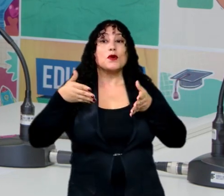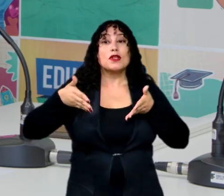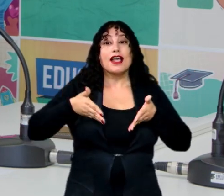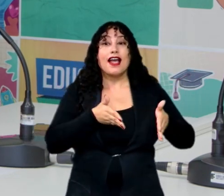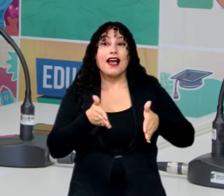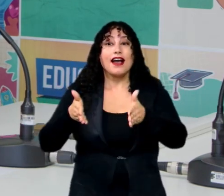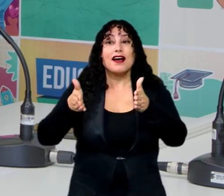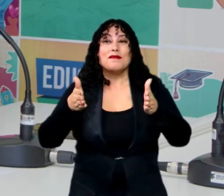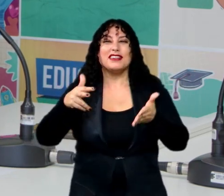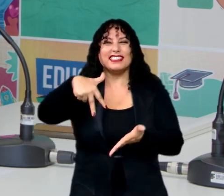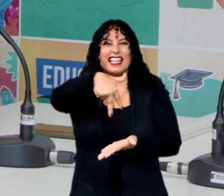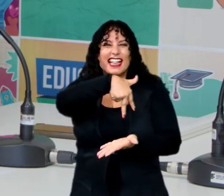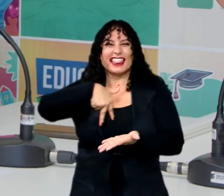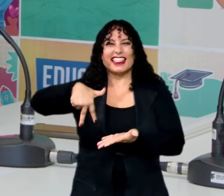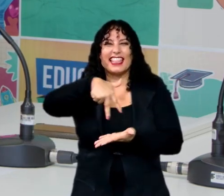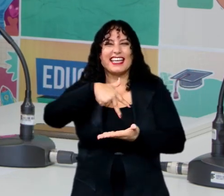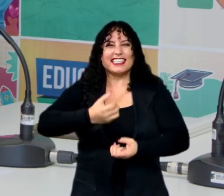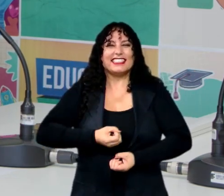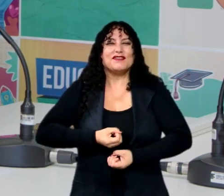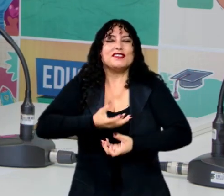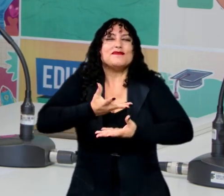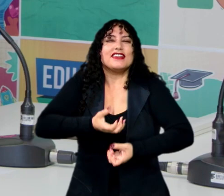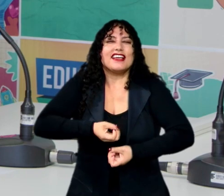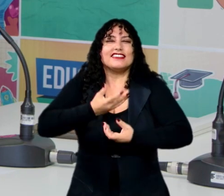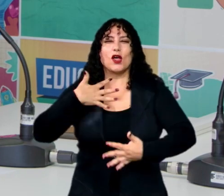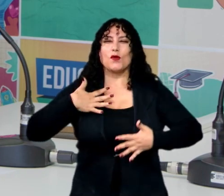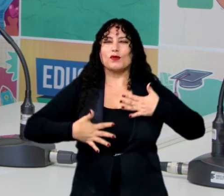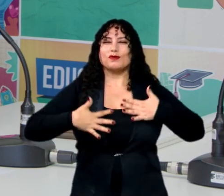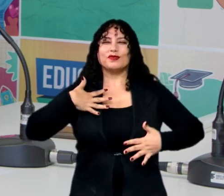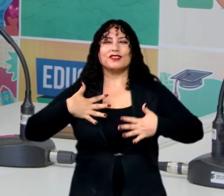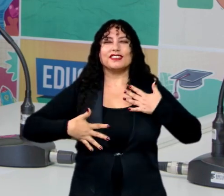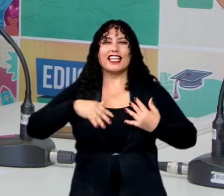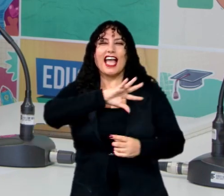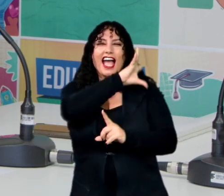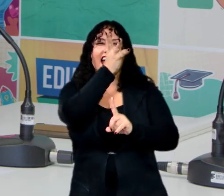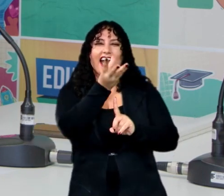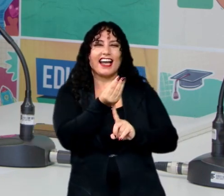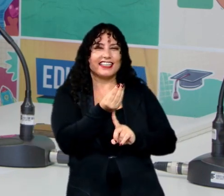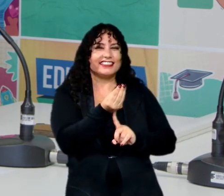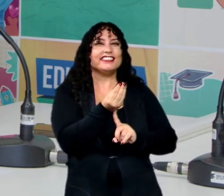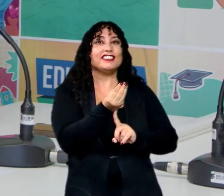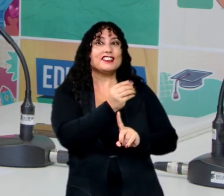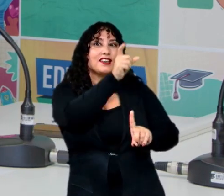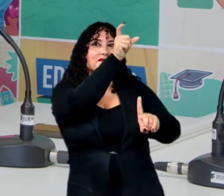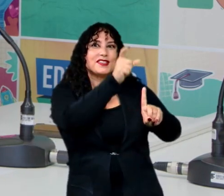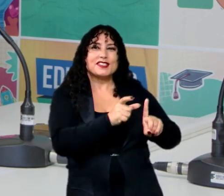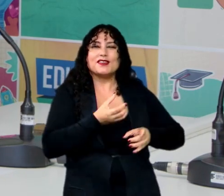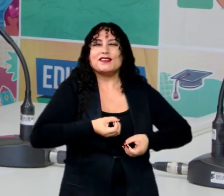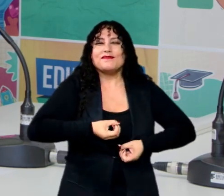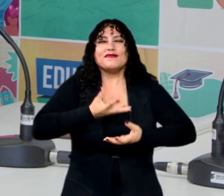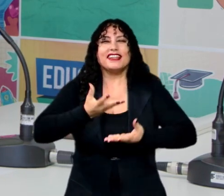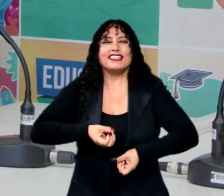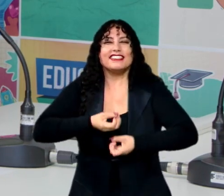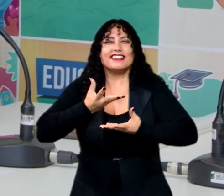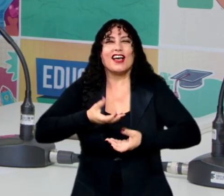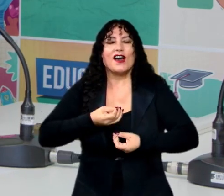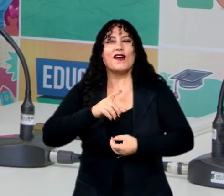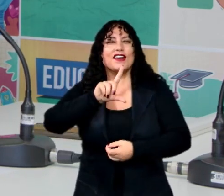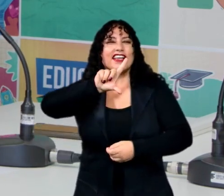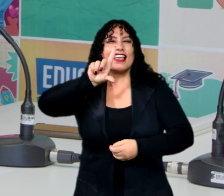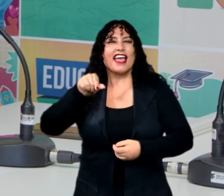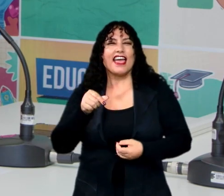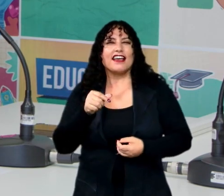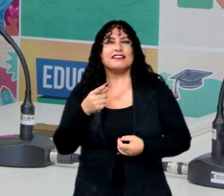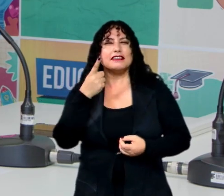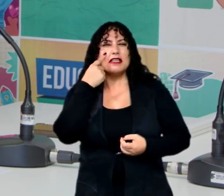dança. A dança, que é essa expressão corporal, expressão artística, expressão do indivíduo, que